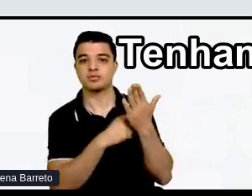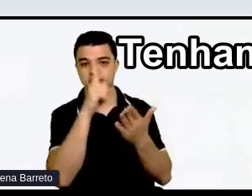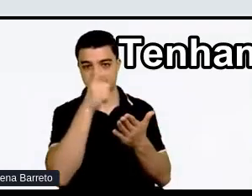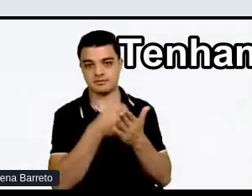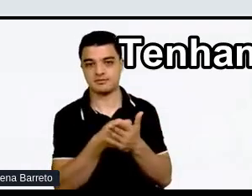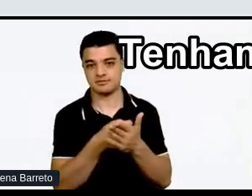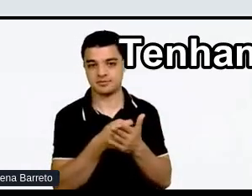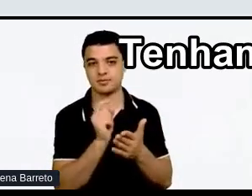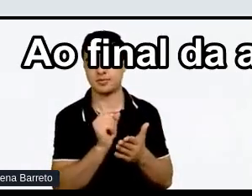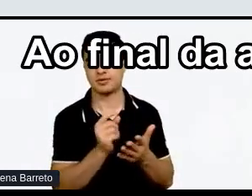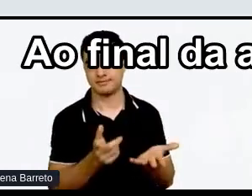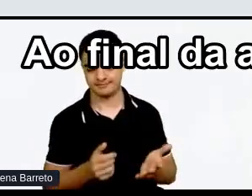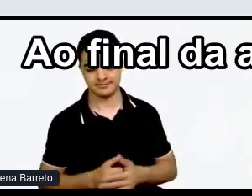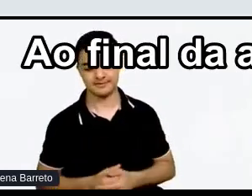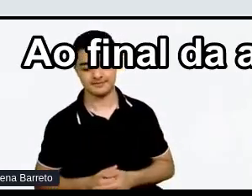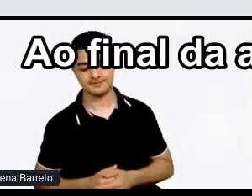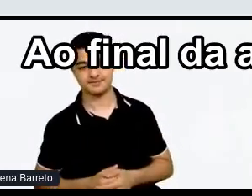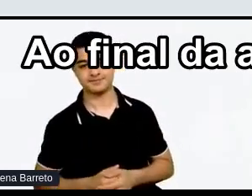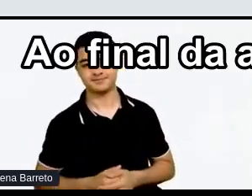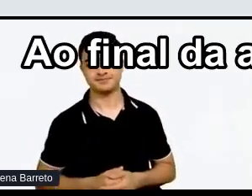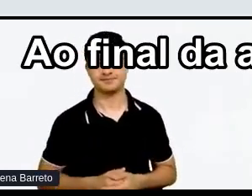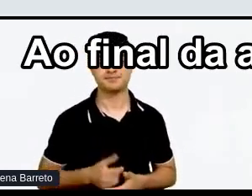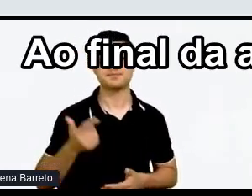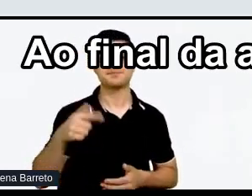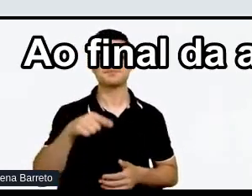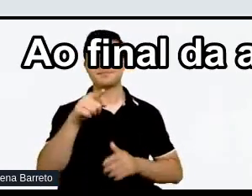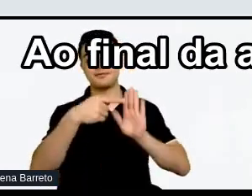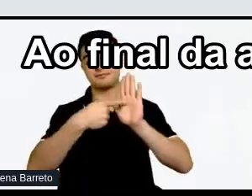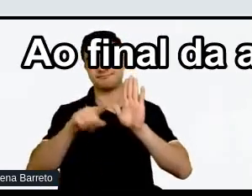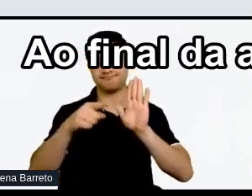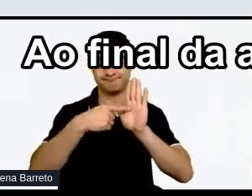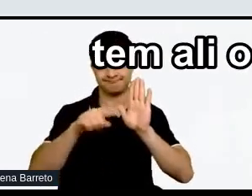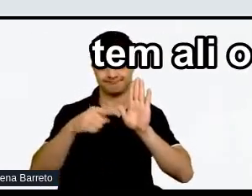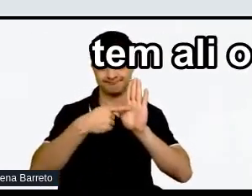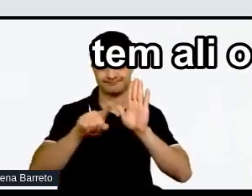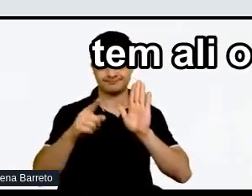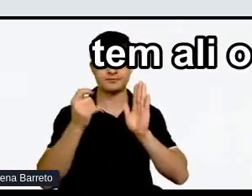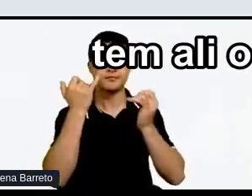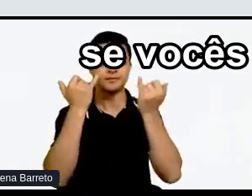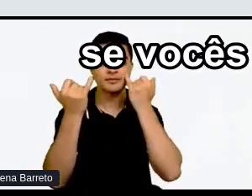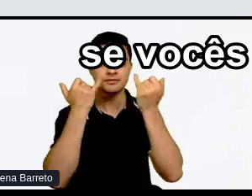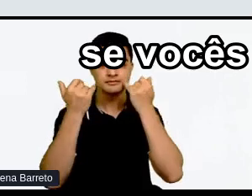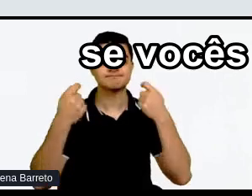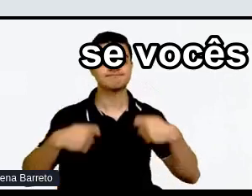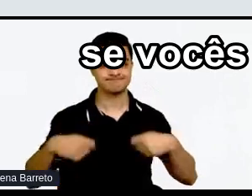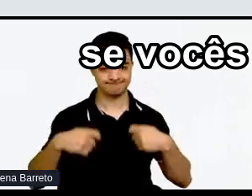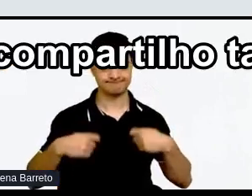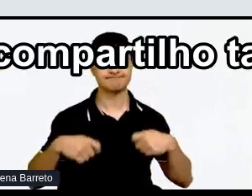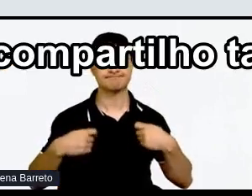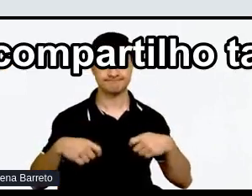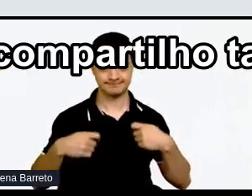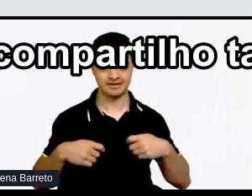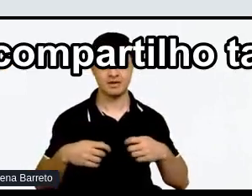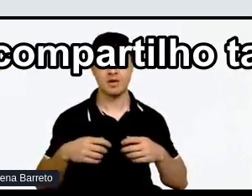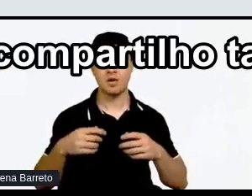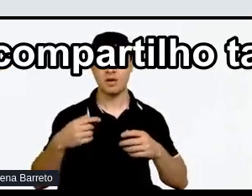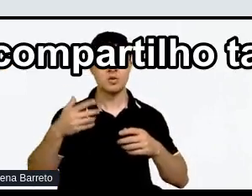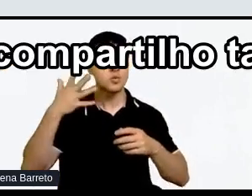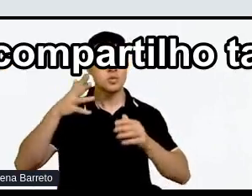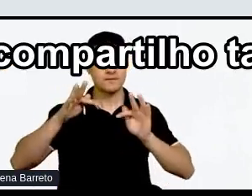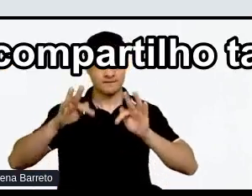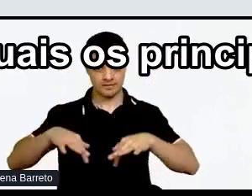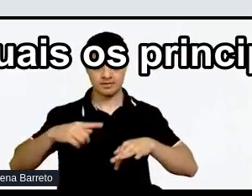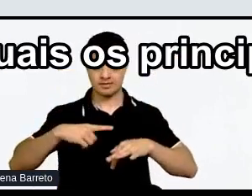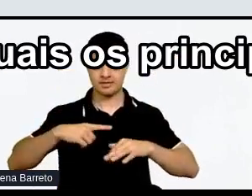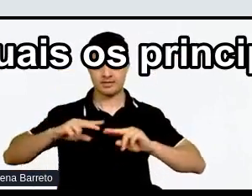Métricas. Tenham dados. Ao final da apresentação, tem ali o meu link, se vocês quiserem, eu compartilho